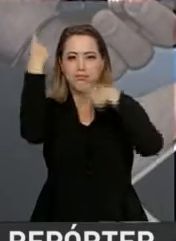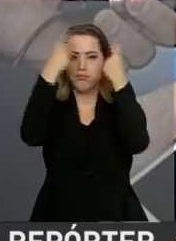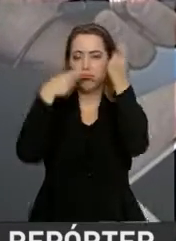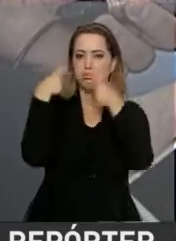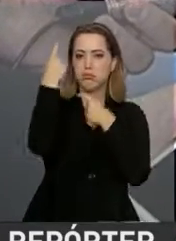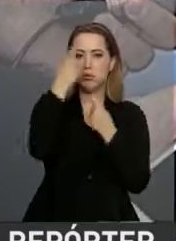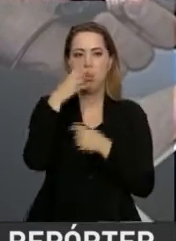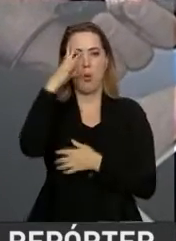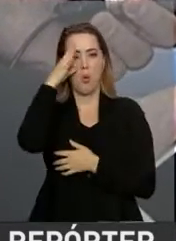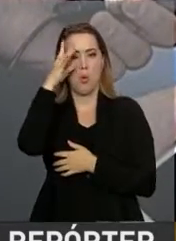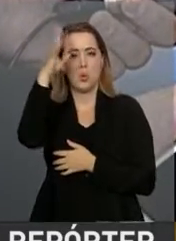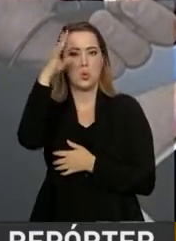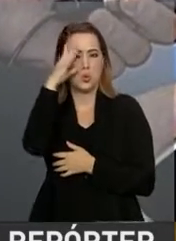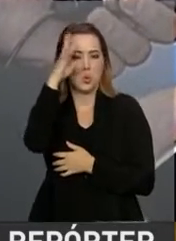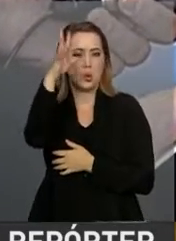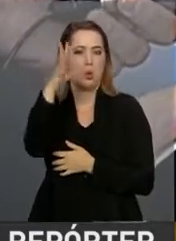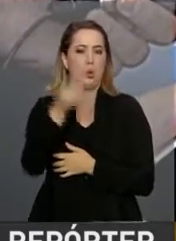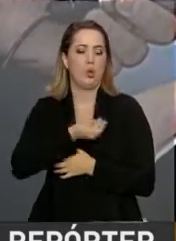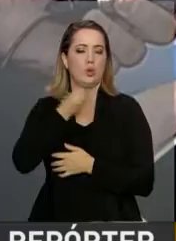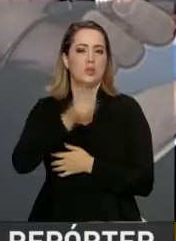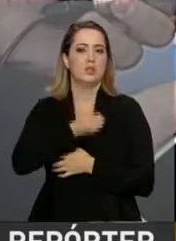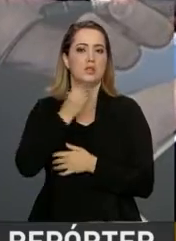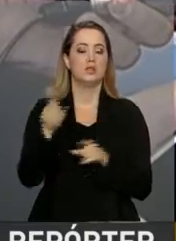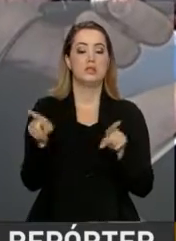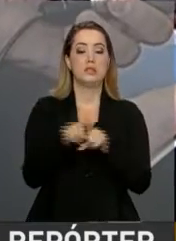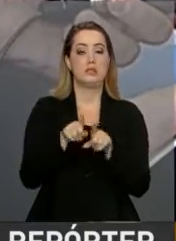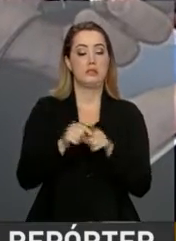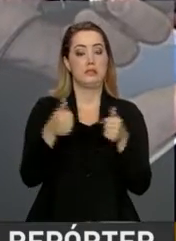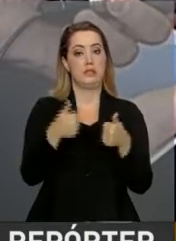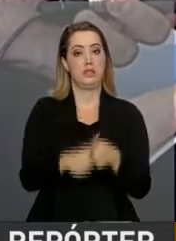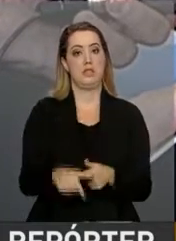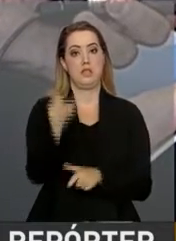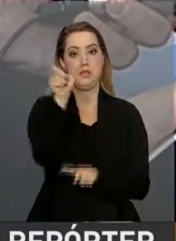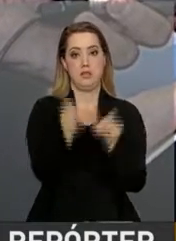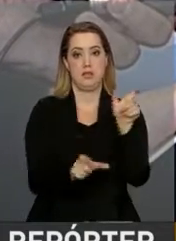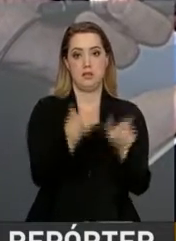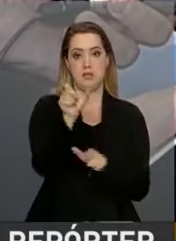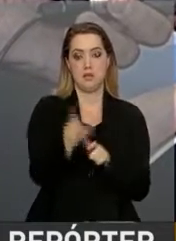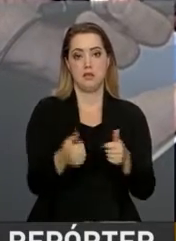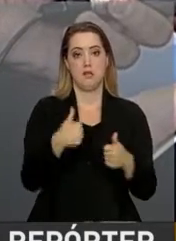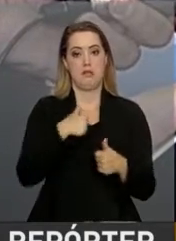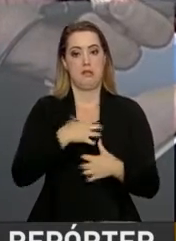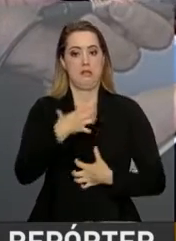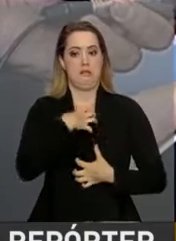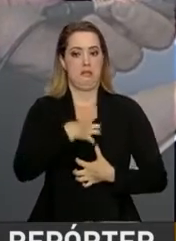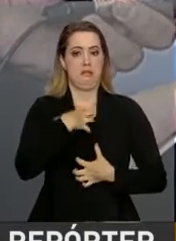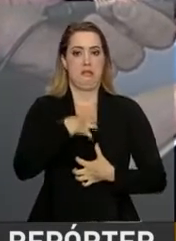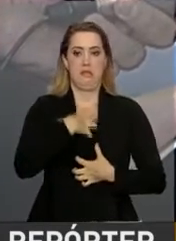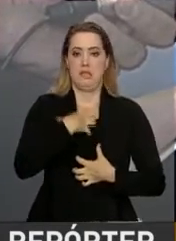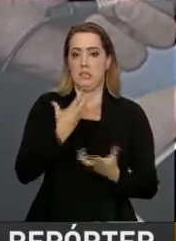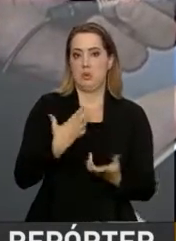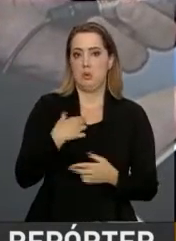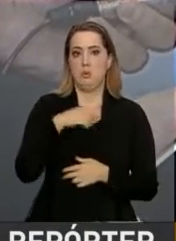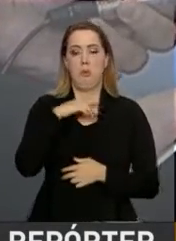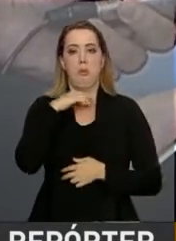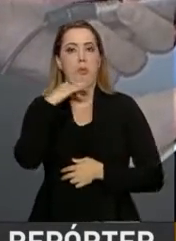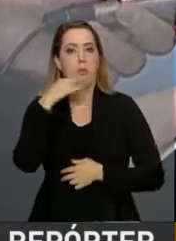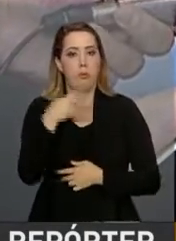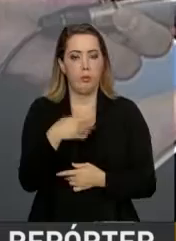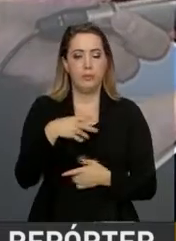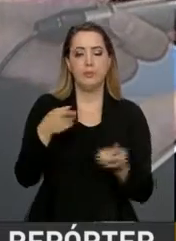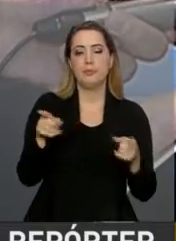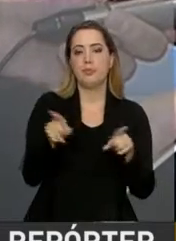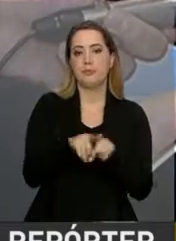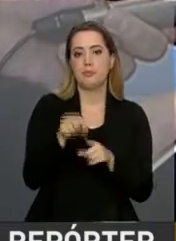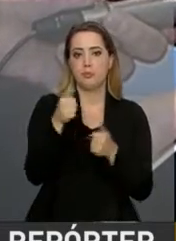sonhos vívidos é e as pessoas se sentem extremamente incomodada náuseas vômitos